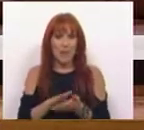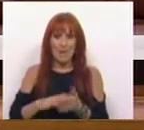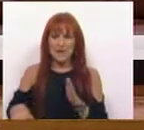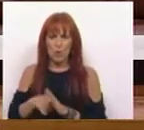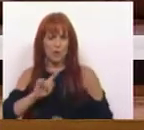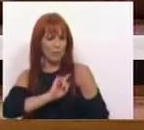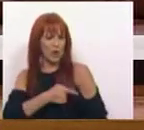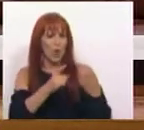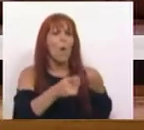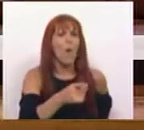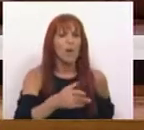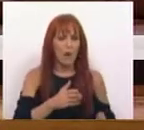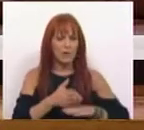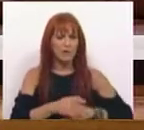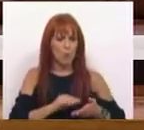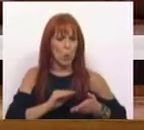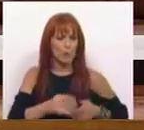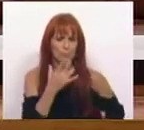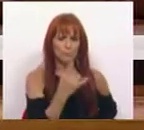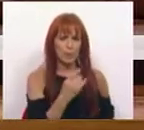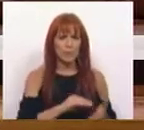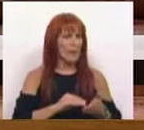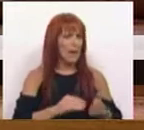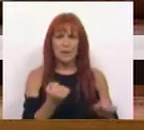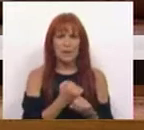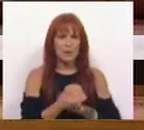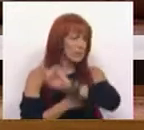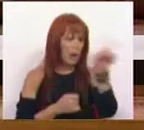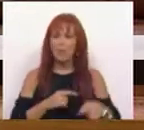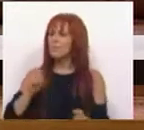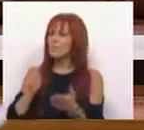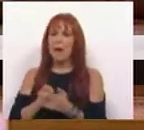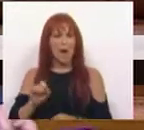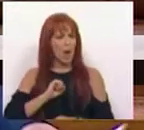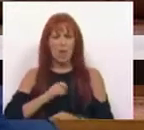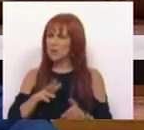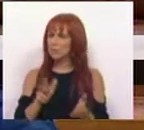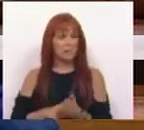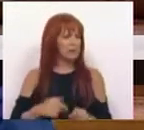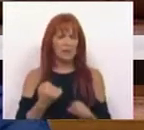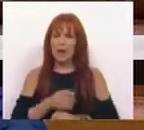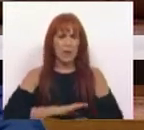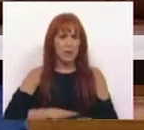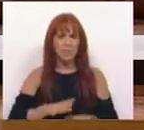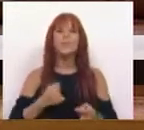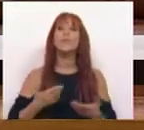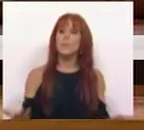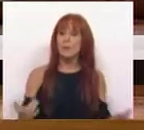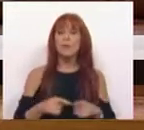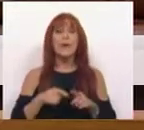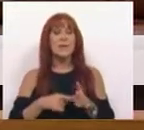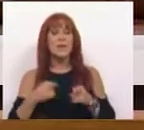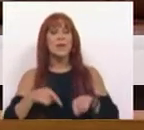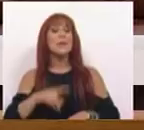na lei dos mais fortes, através do contrato individual do trabalho, continue a marcar a nossa realidade laboral. Logo,